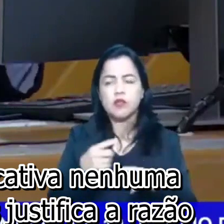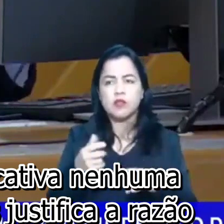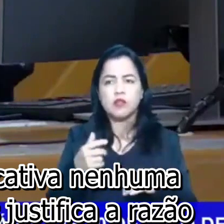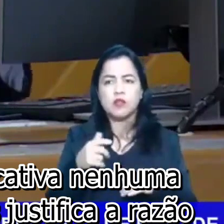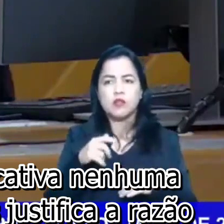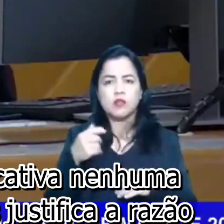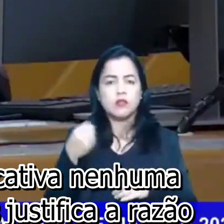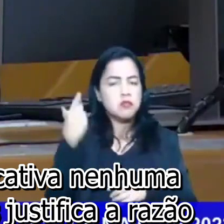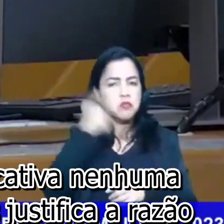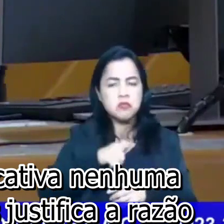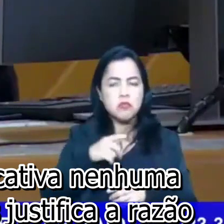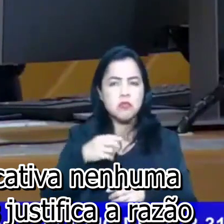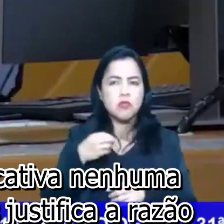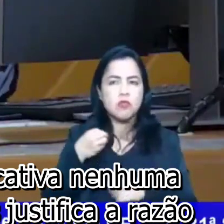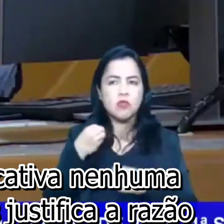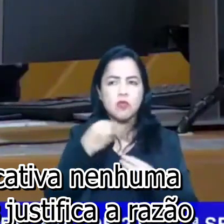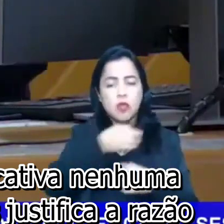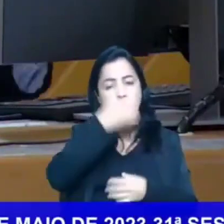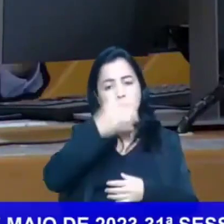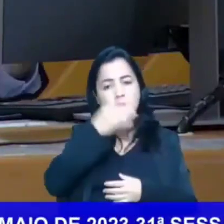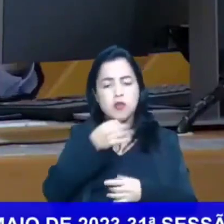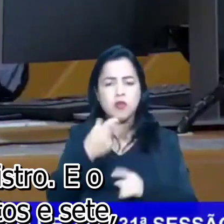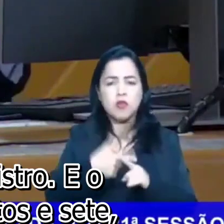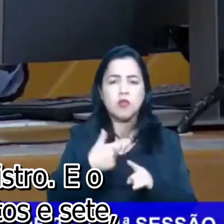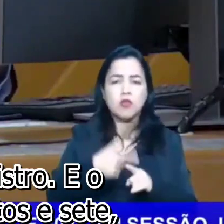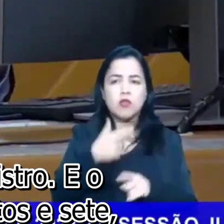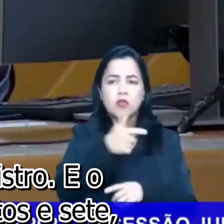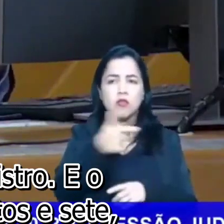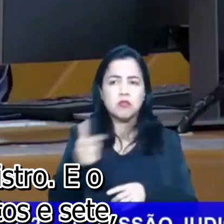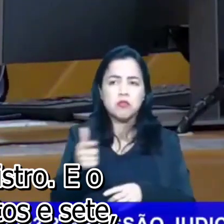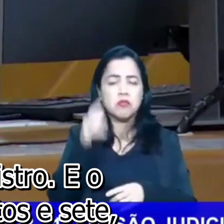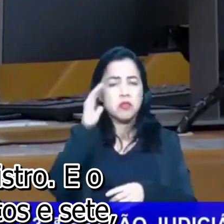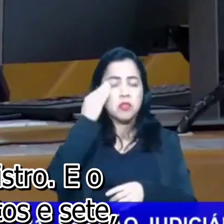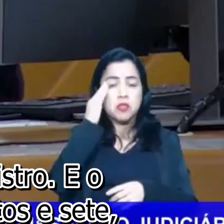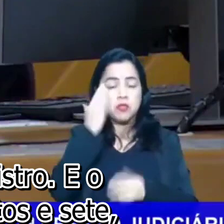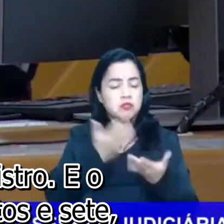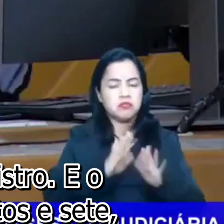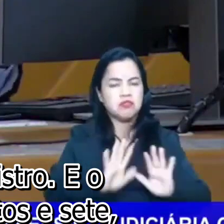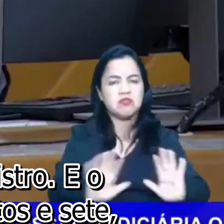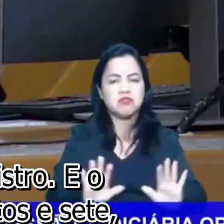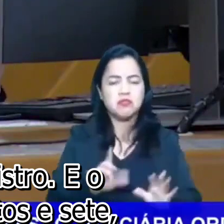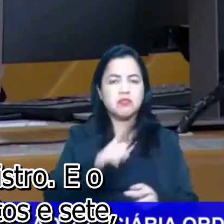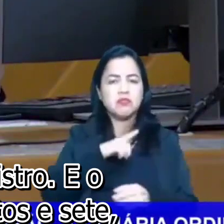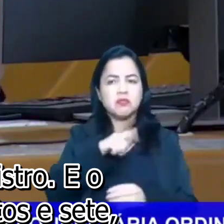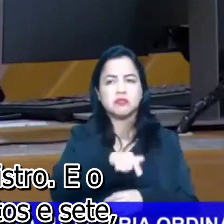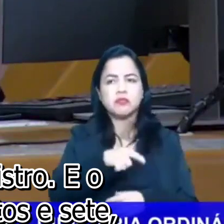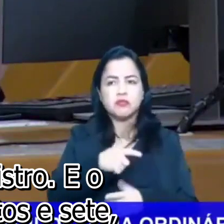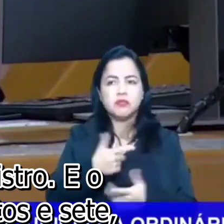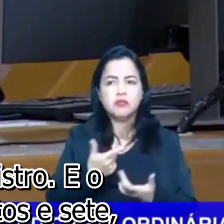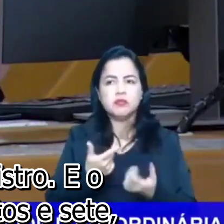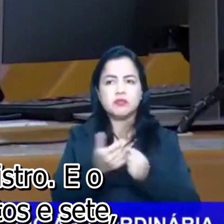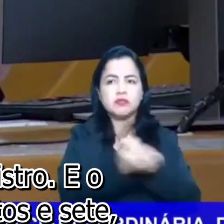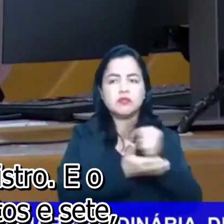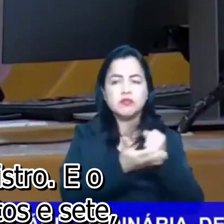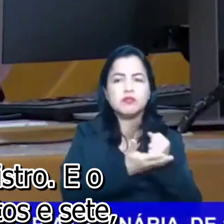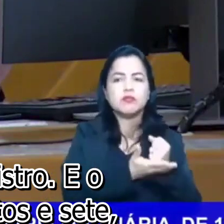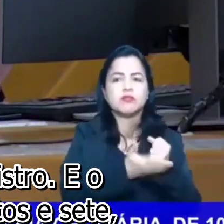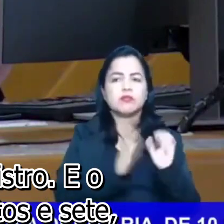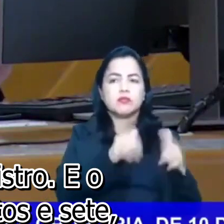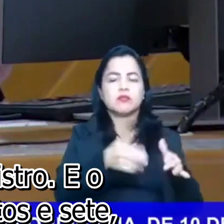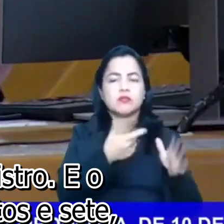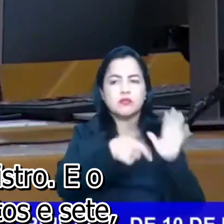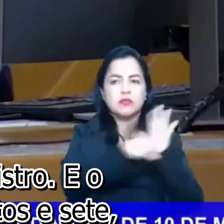serviço prestado, ele apenas justifica a razão pela qual entende ser desnecessário esse registro, e o faz com base na Resolução